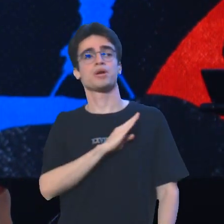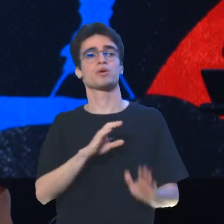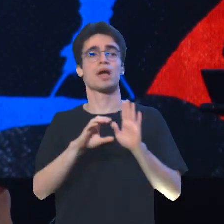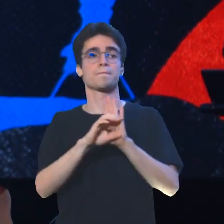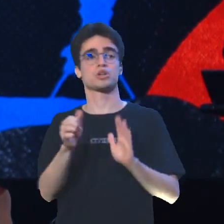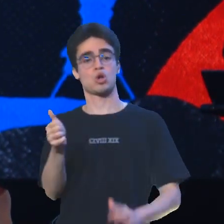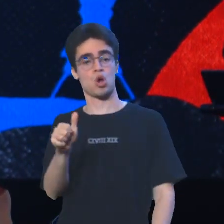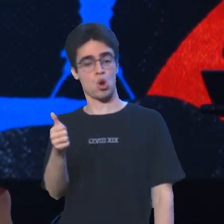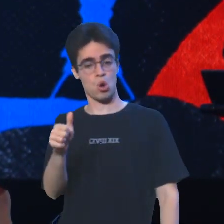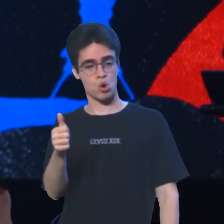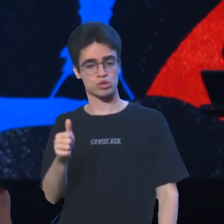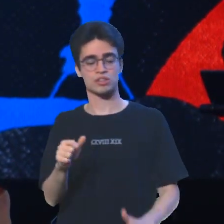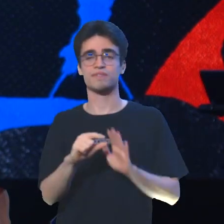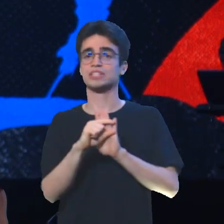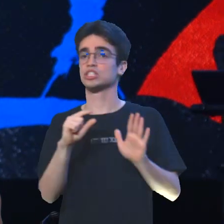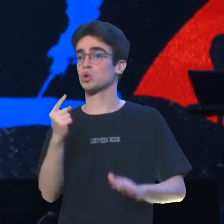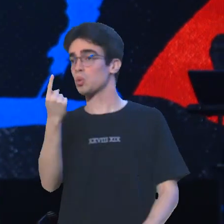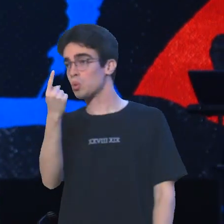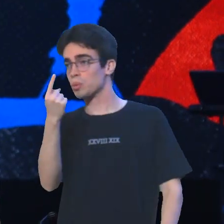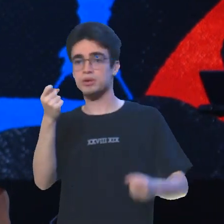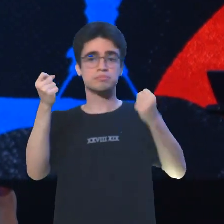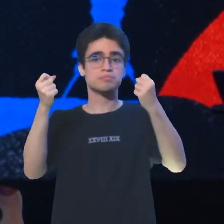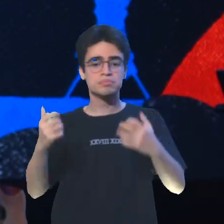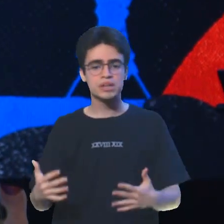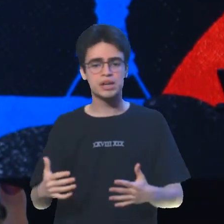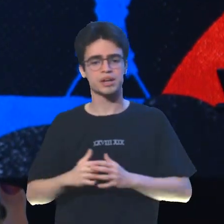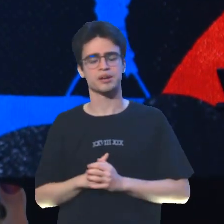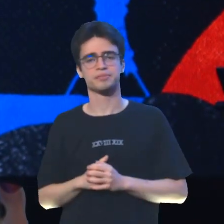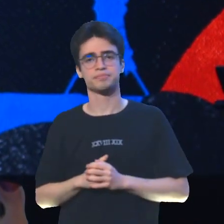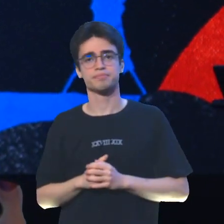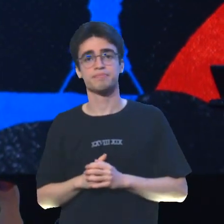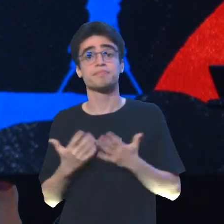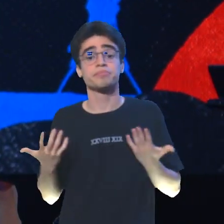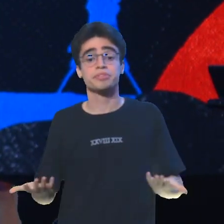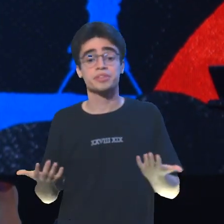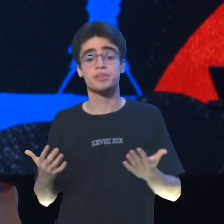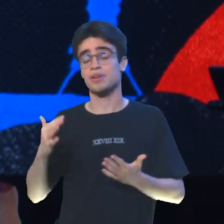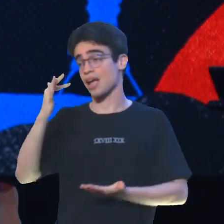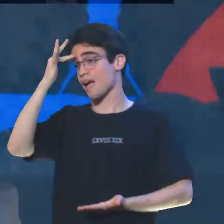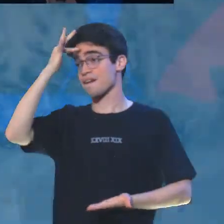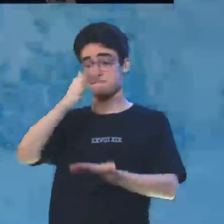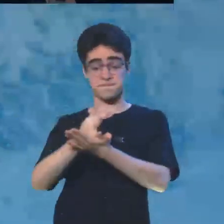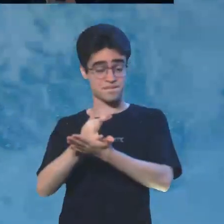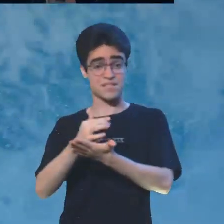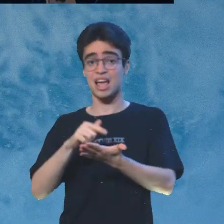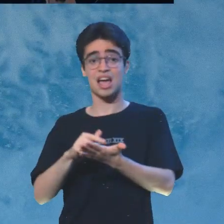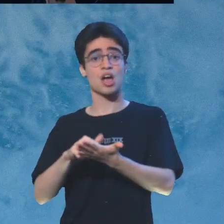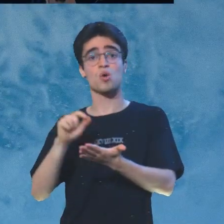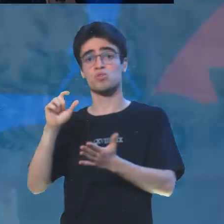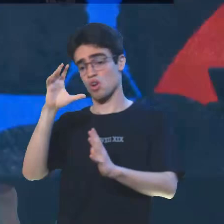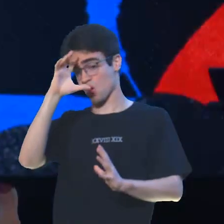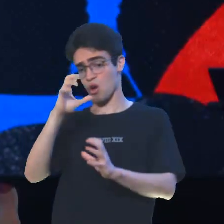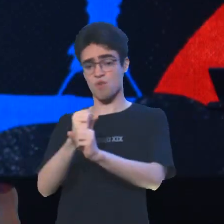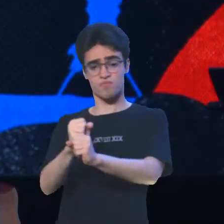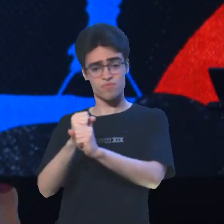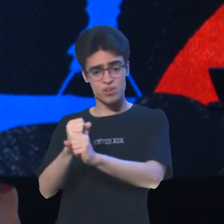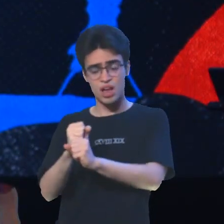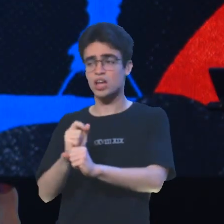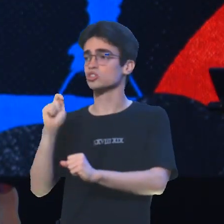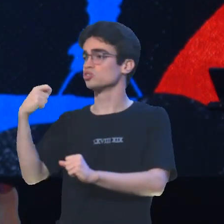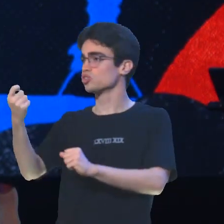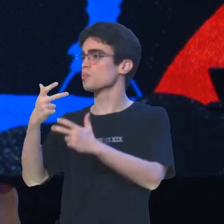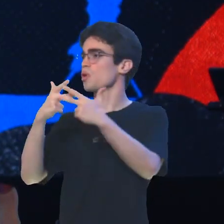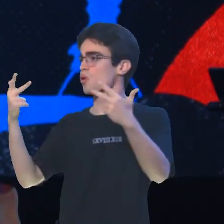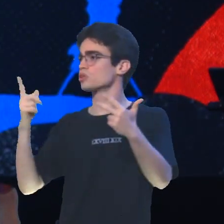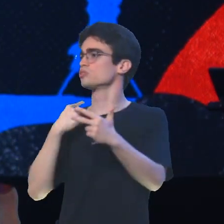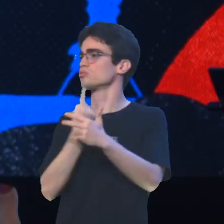11, no versículo 1, vai falar assim: ora, a fé é a confiança daquilo que esperamos